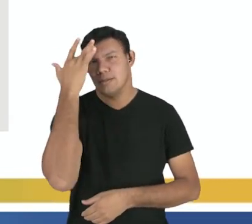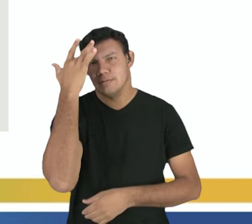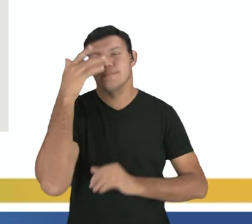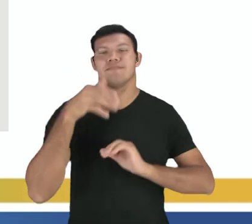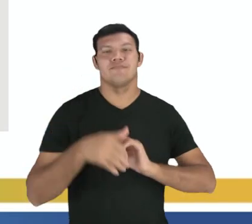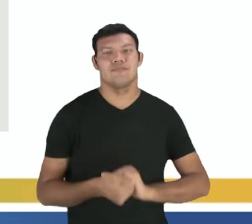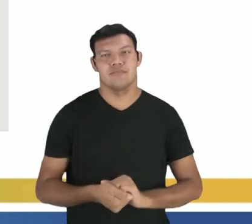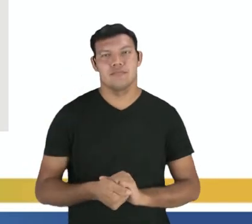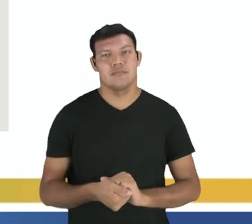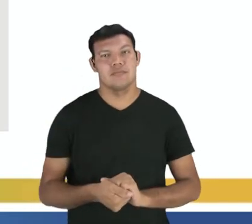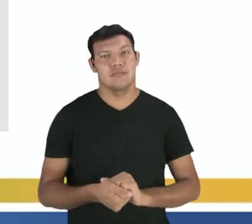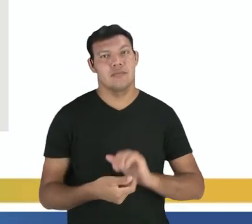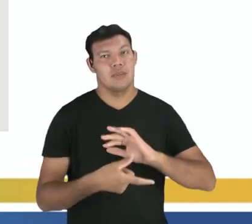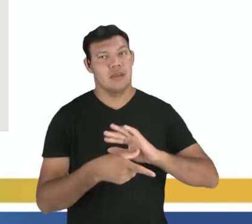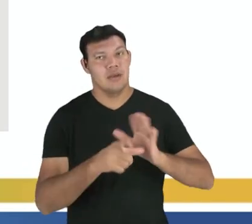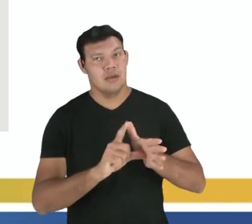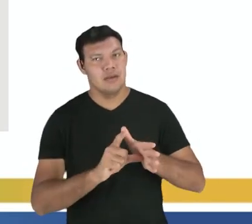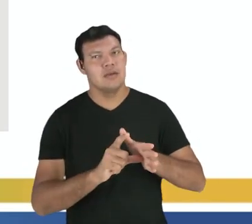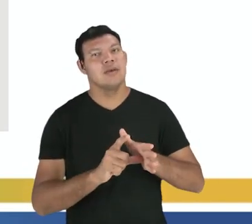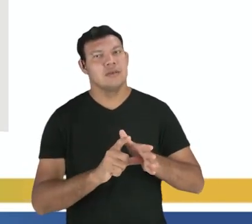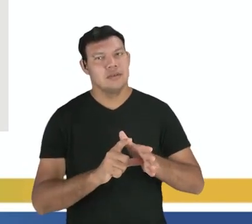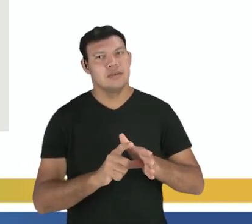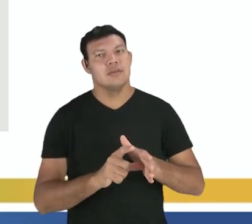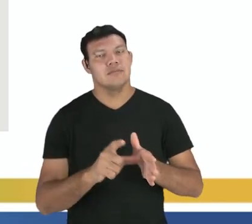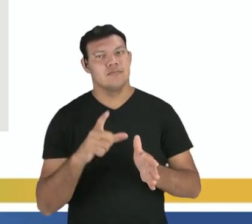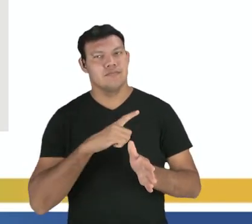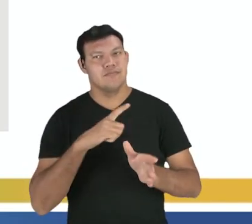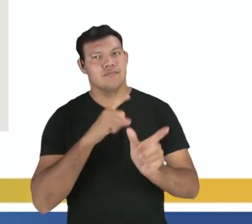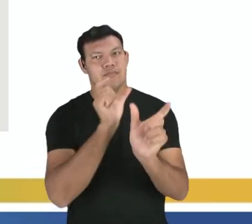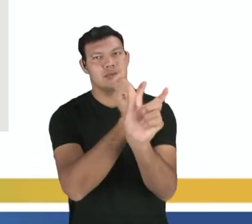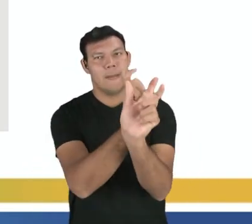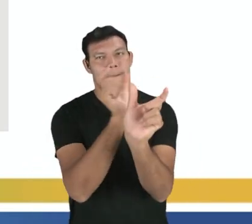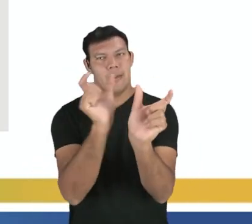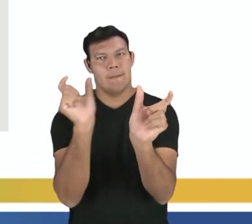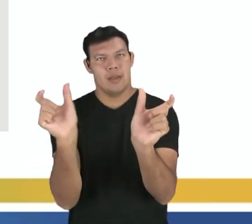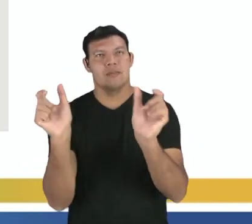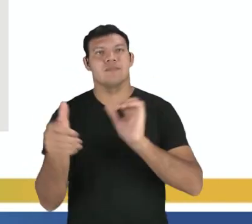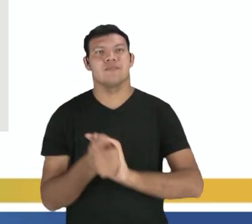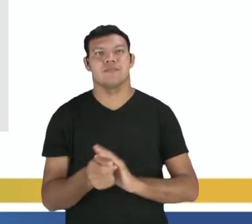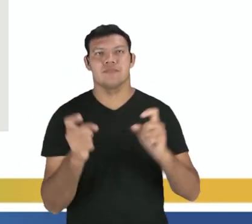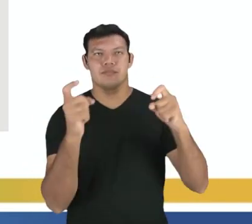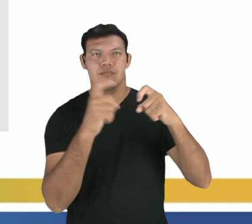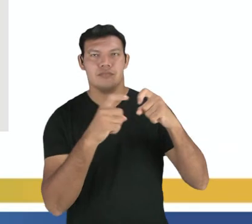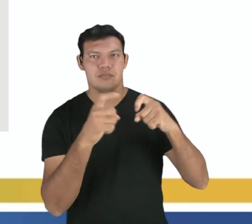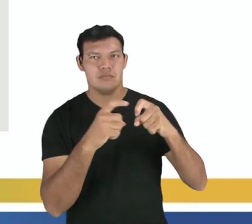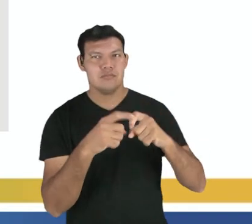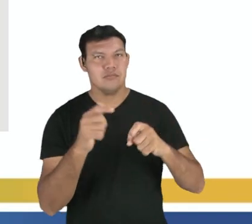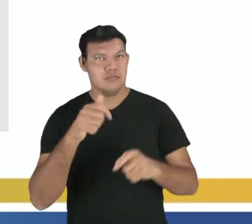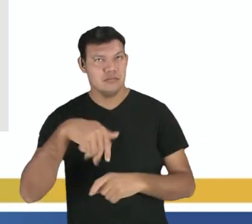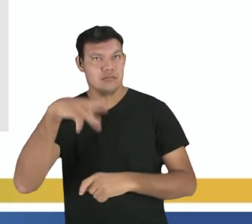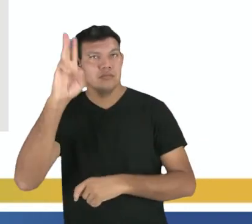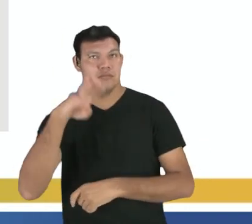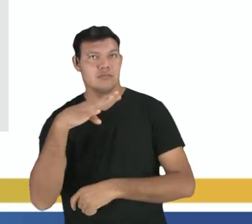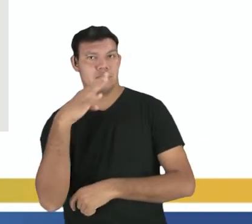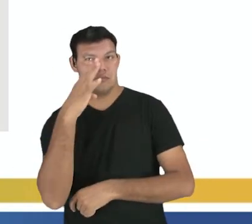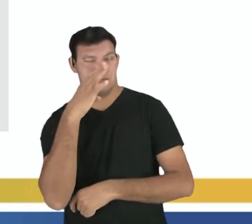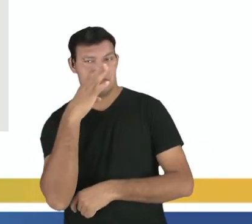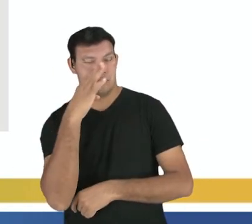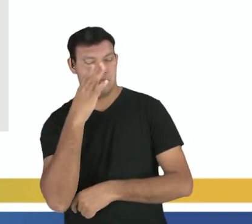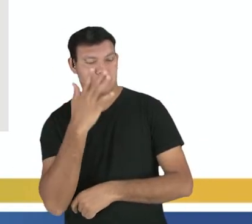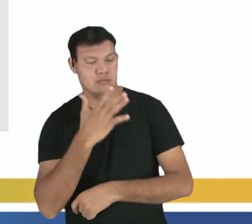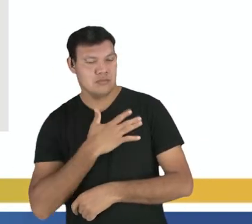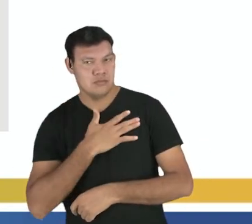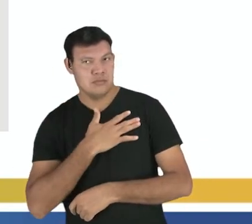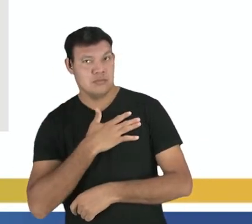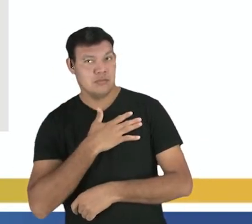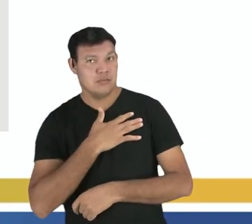vir antecedido de preposição. Olhem as frases. O médico a quem mais admiro é meu pai.